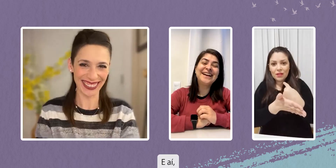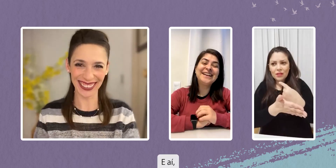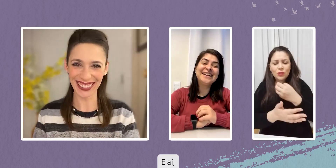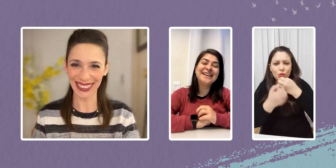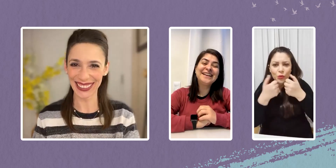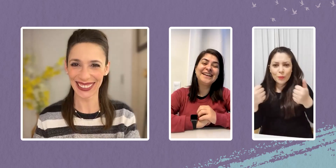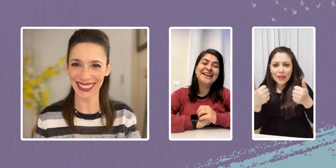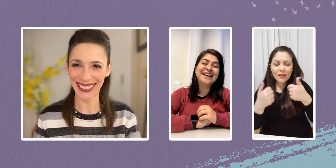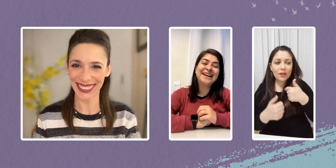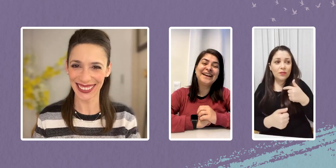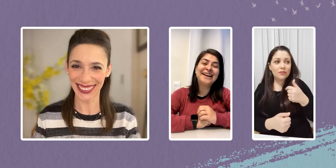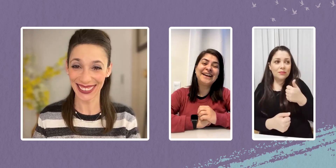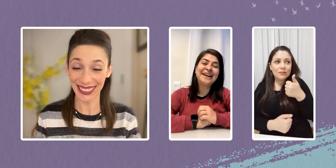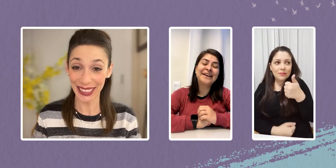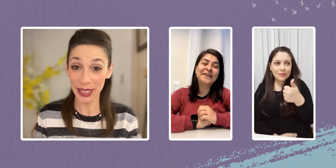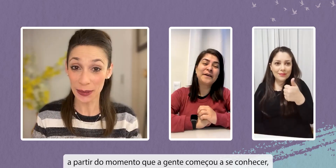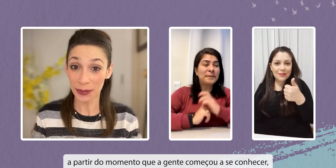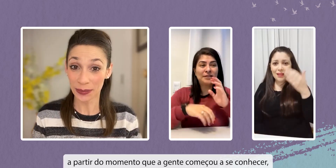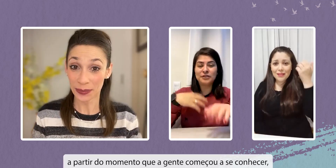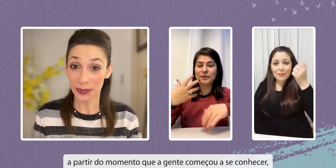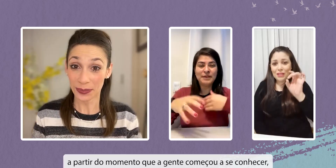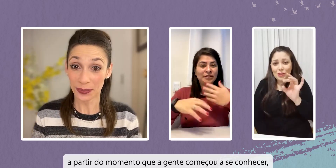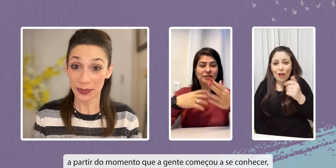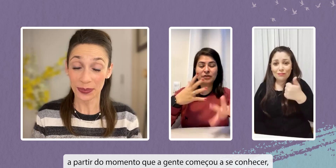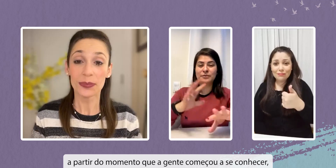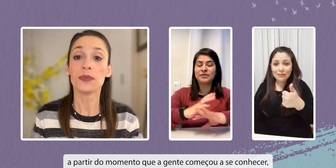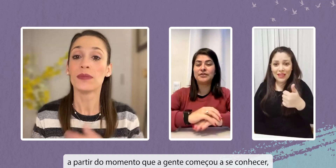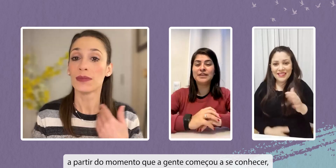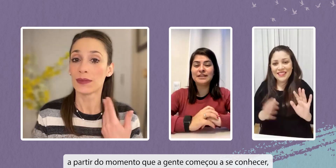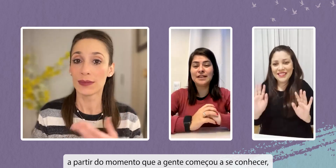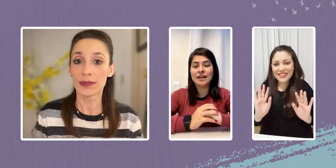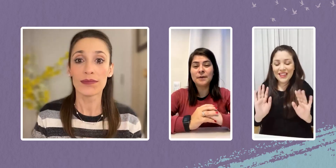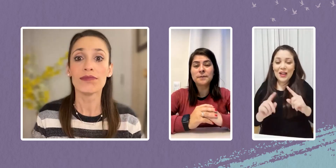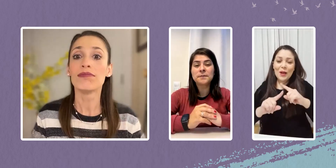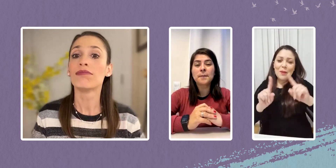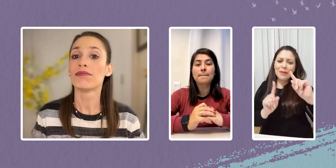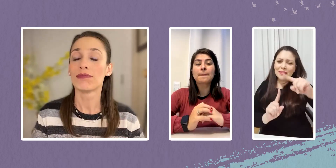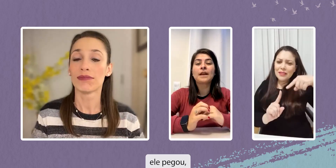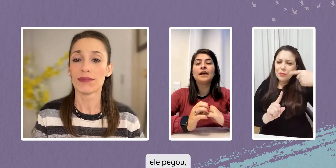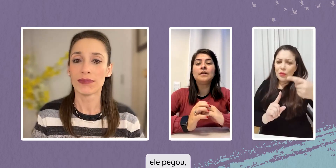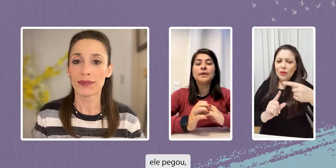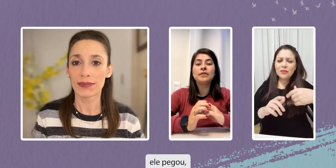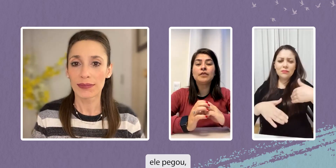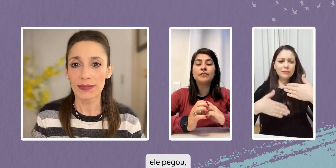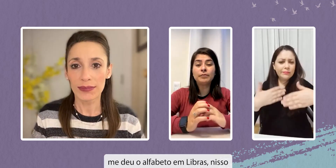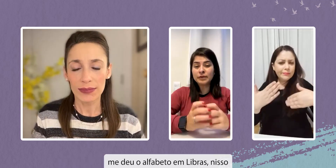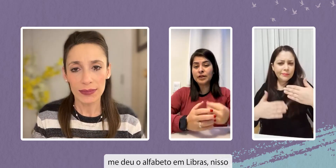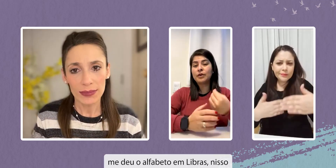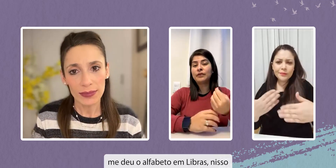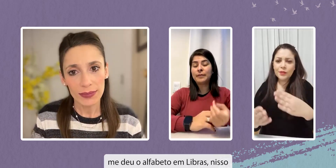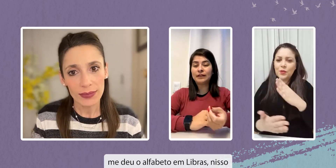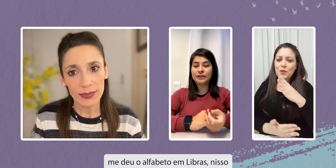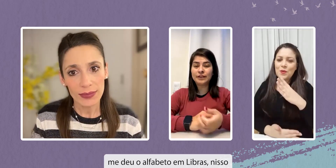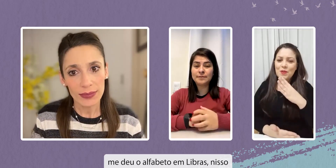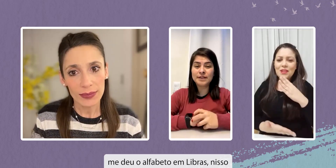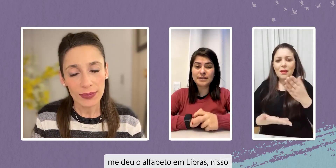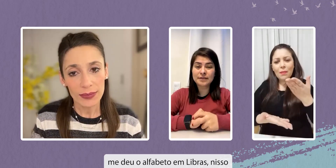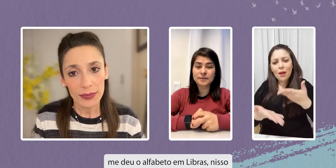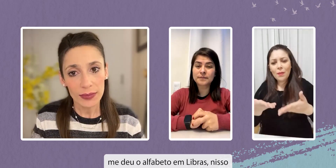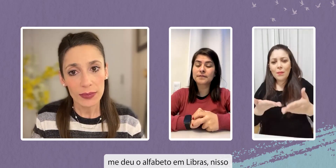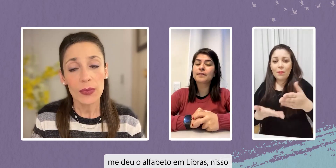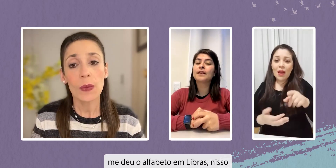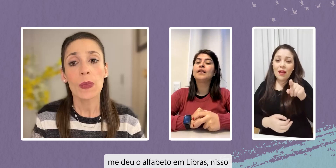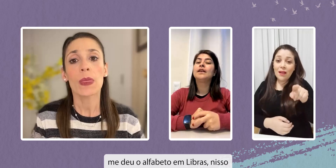E aí, a partir do momento que a gente começou a se conhecer, ele pegou e me deu o alfabeto em